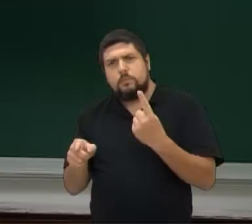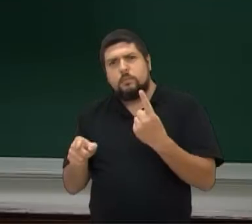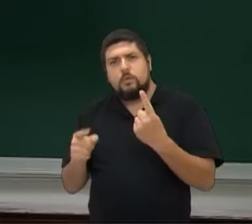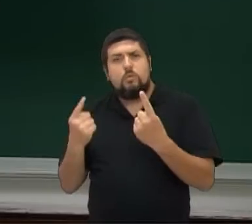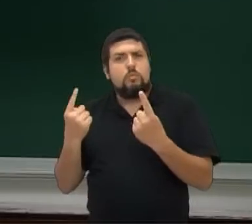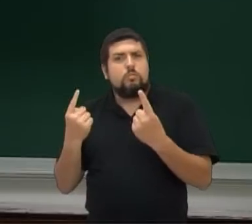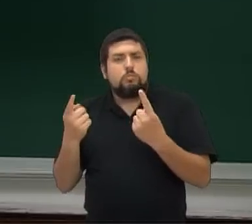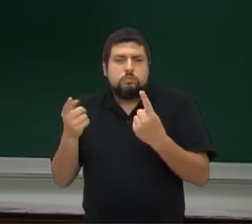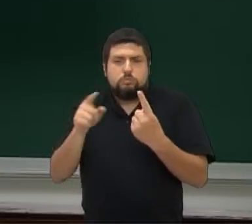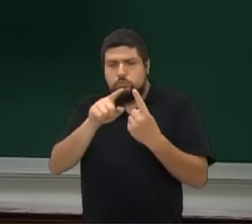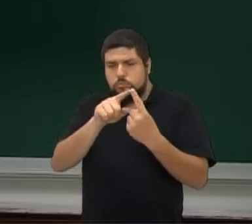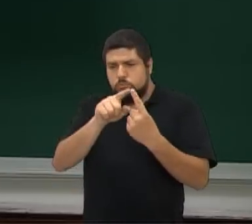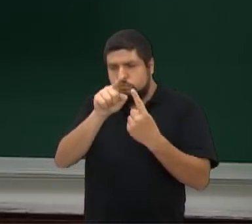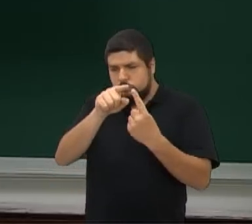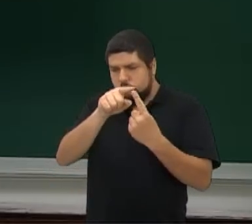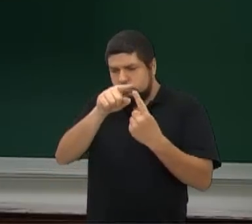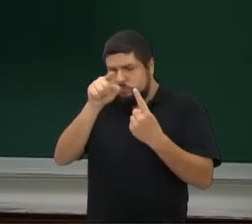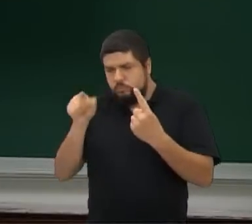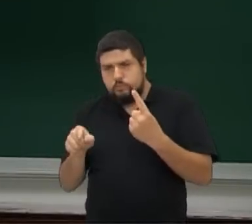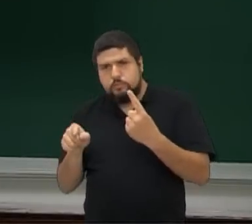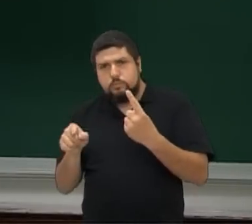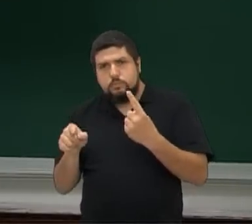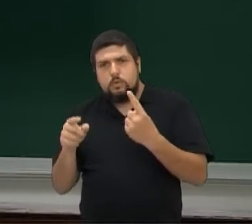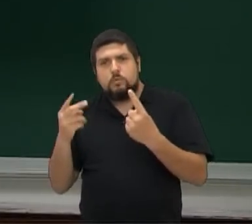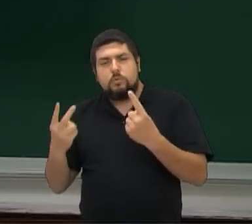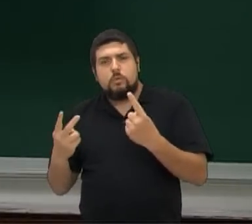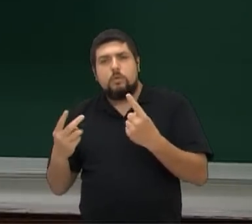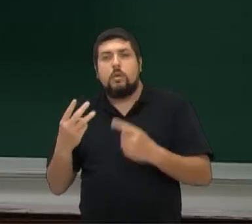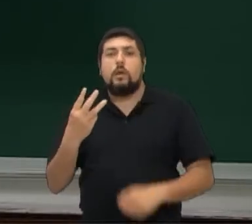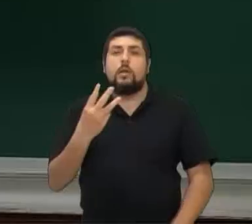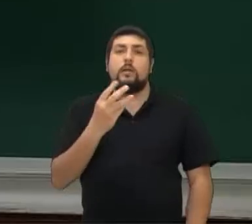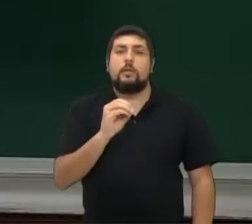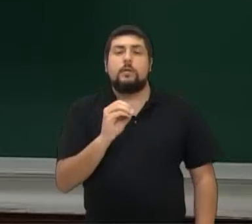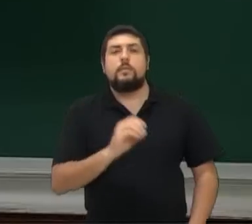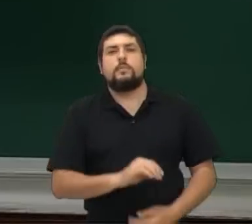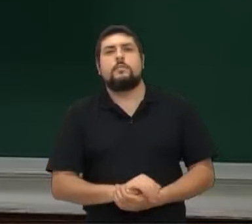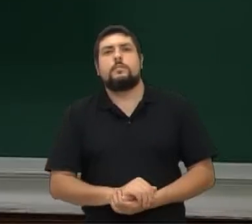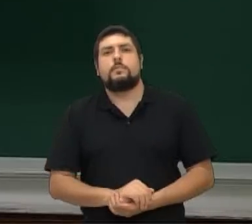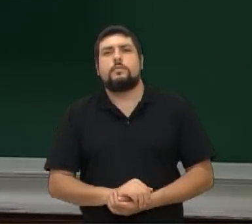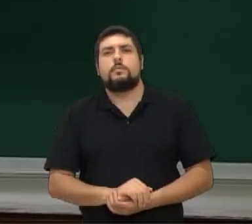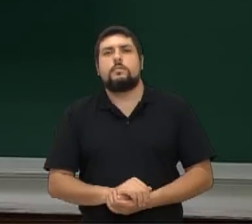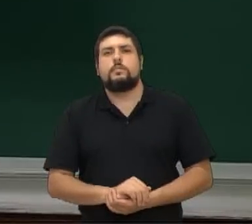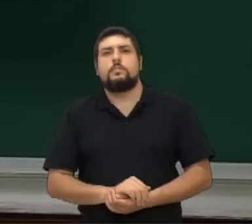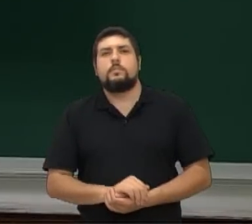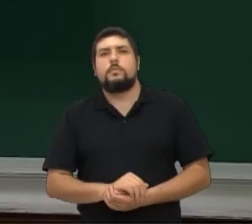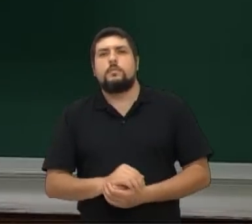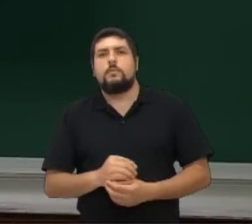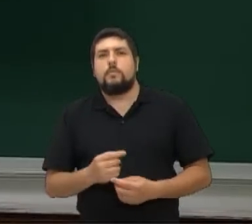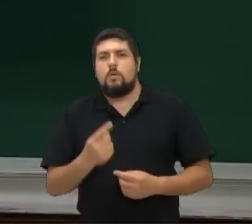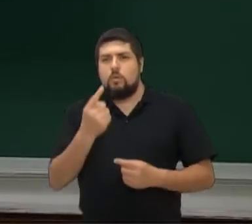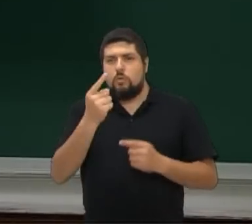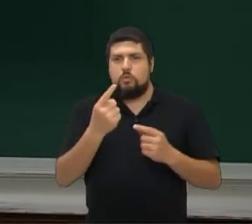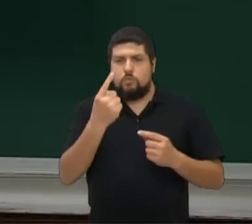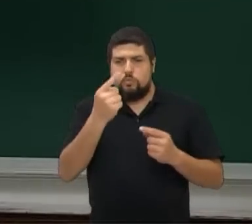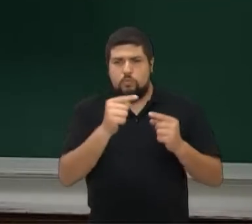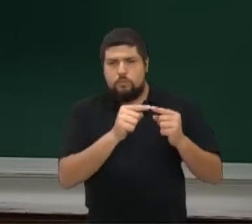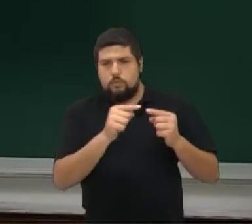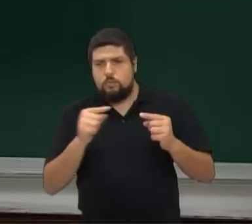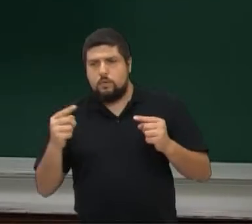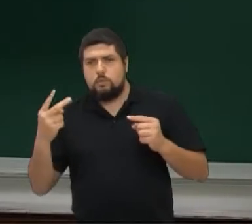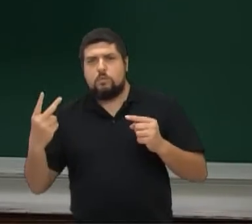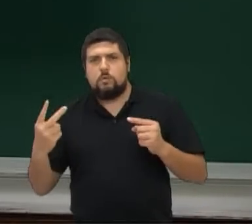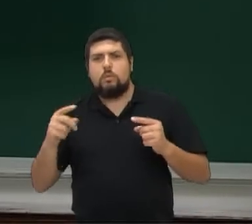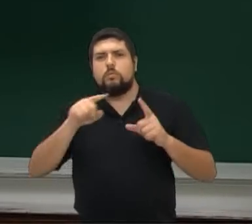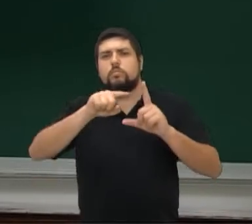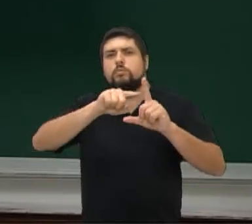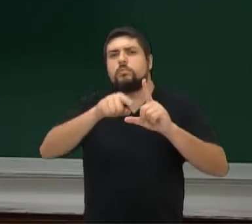vezes 1. Eu andei só uma casa, de uma casa para outra. Então, do número 1 a 2, a medida do ângulo, 30